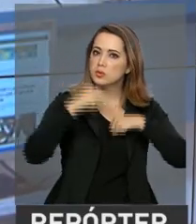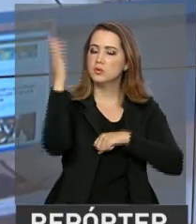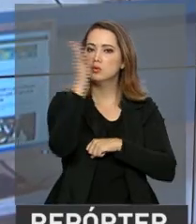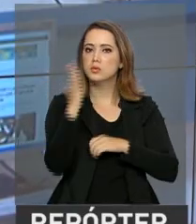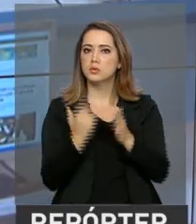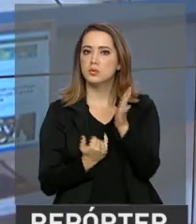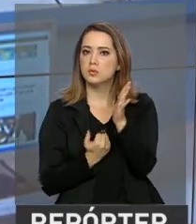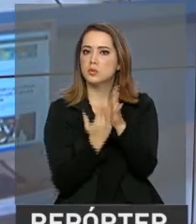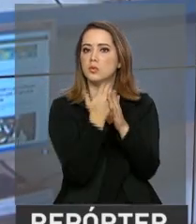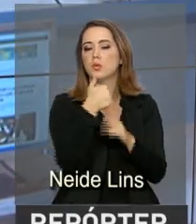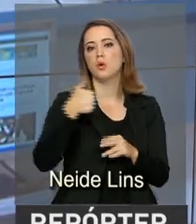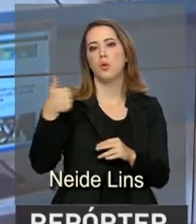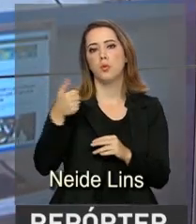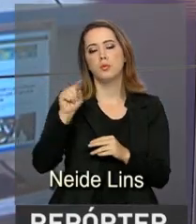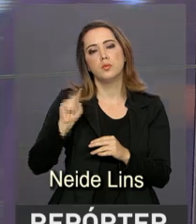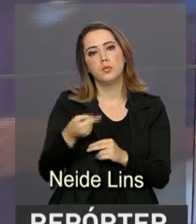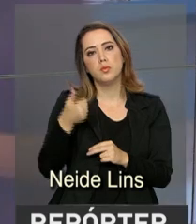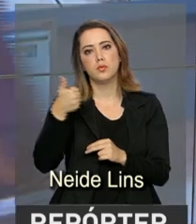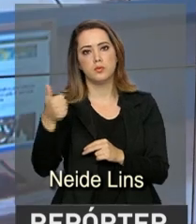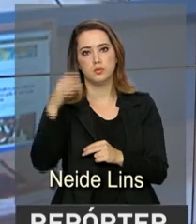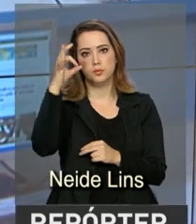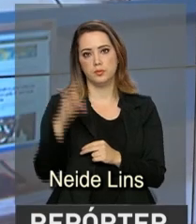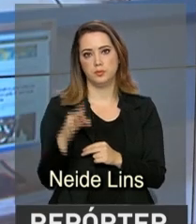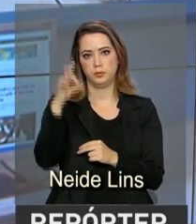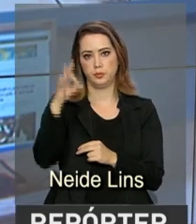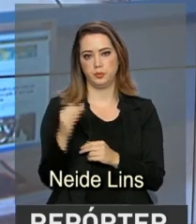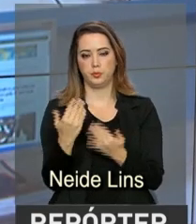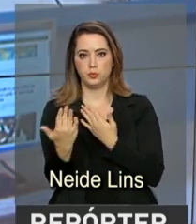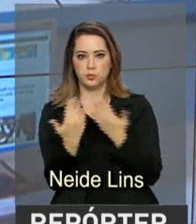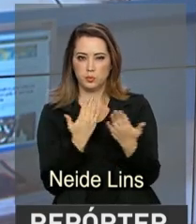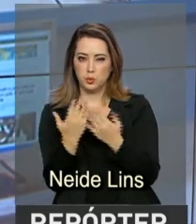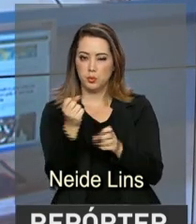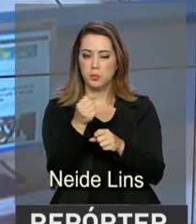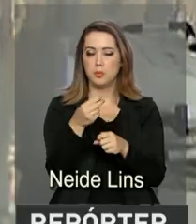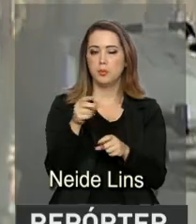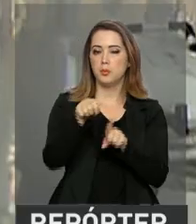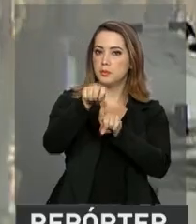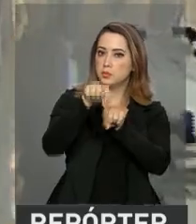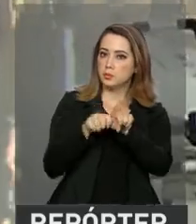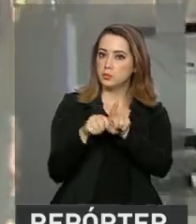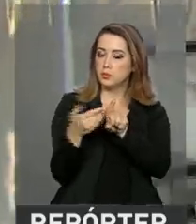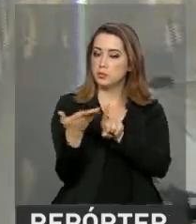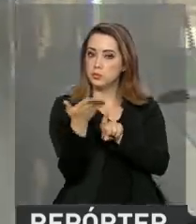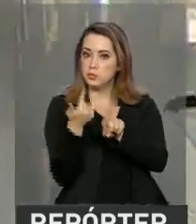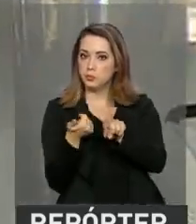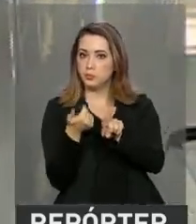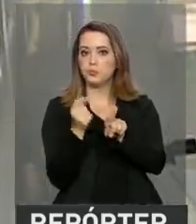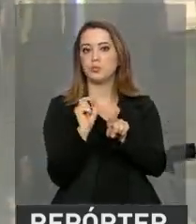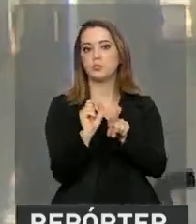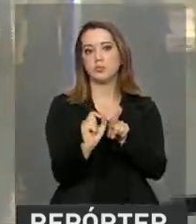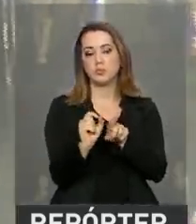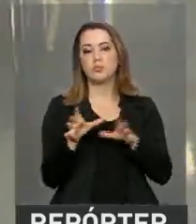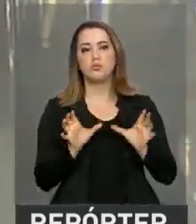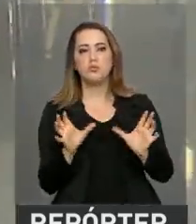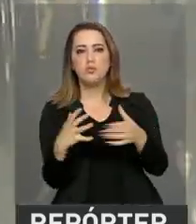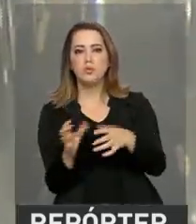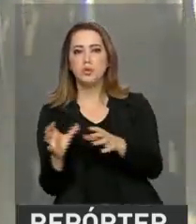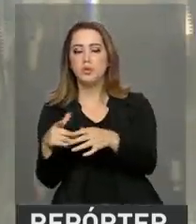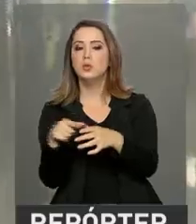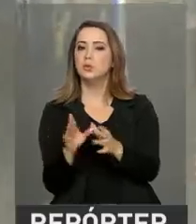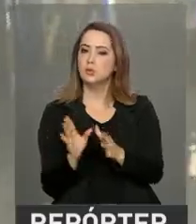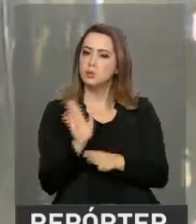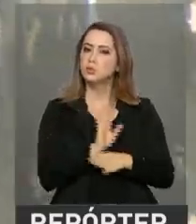cresceu 1,1% em junho deste ano em relação ao mês anterior. Entre os setores que contribuíram para o resultado